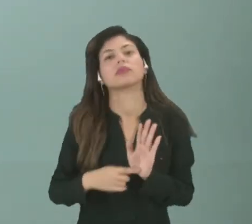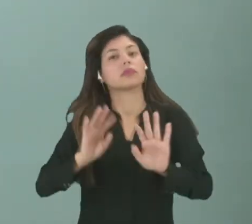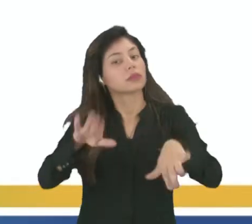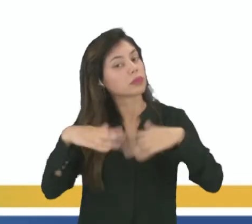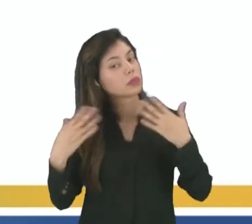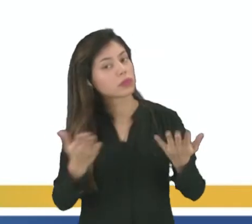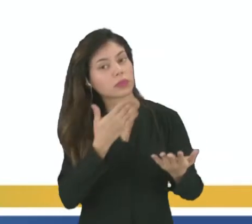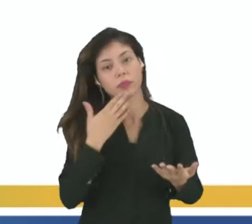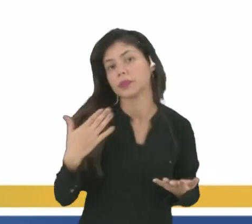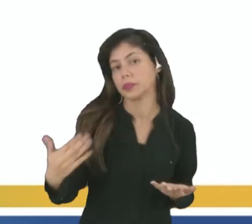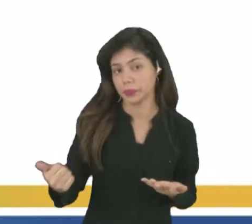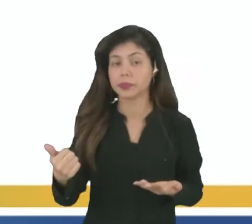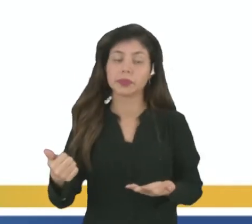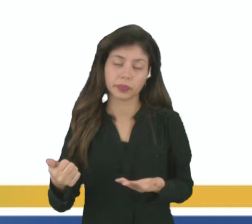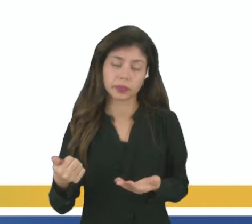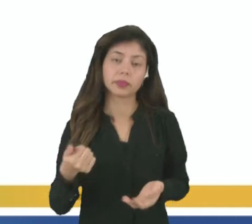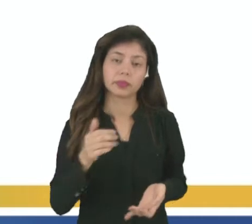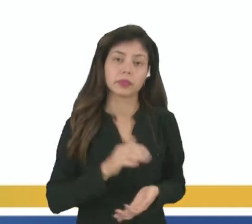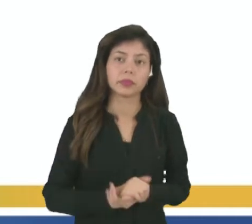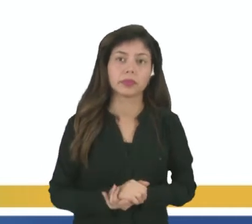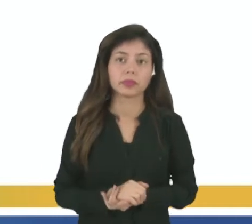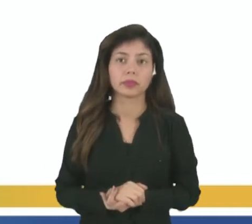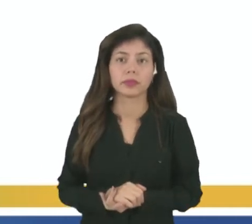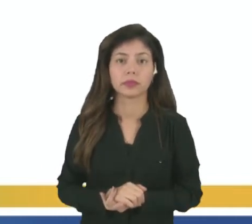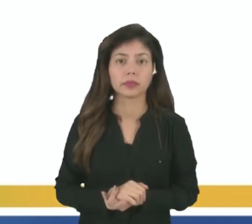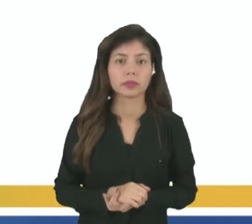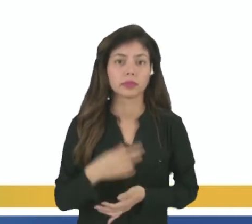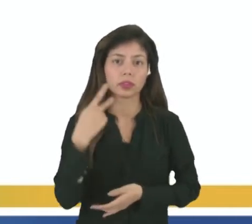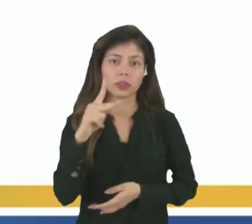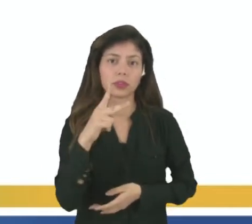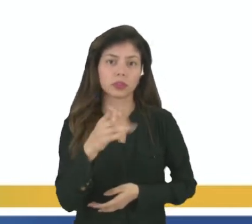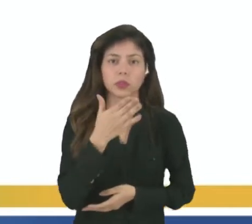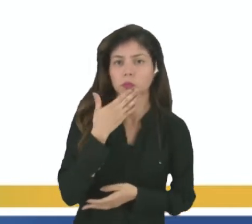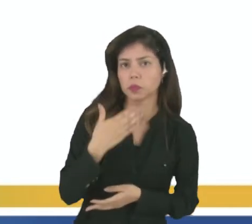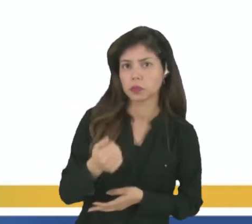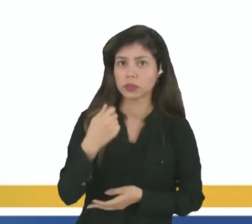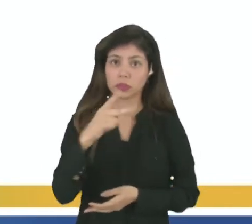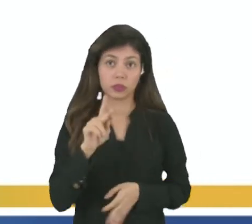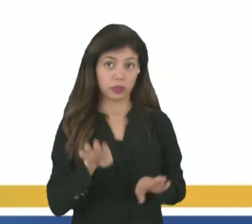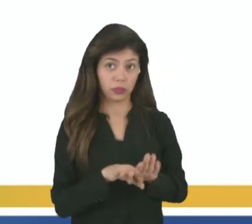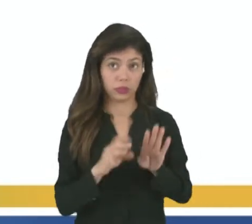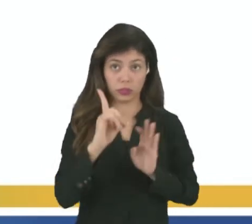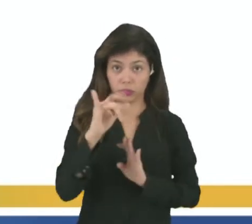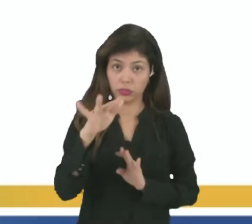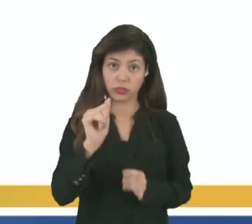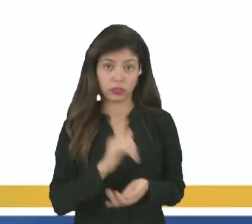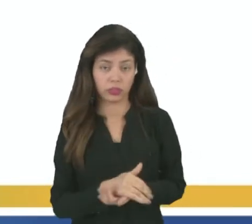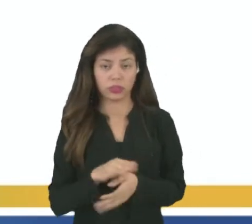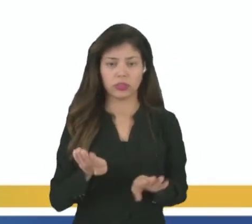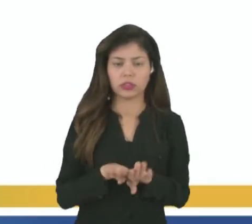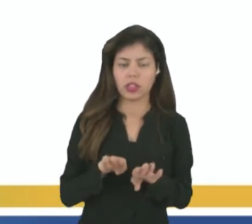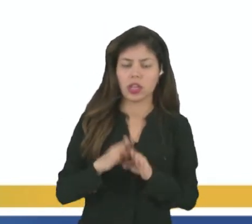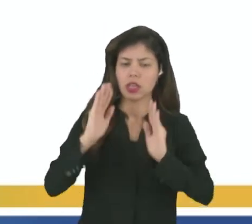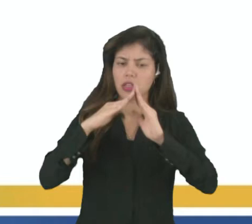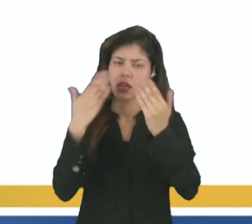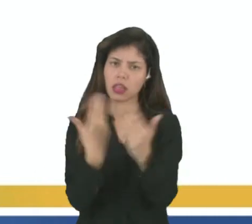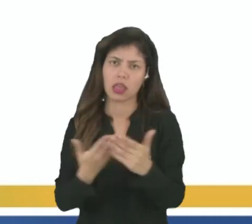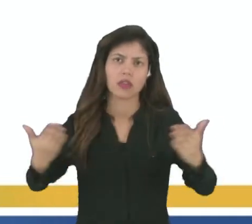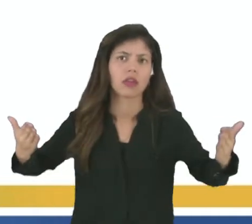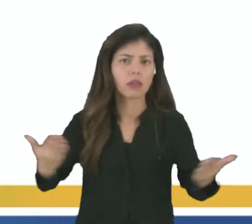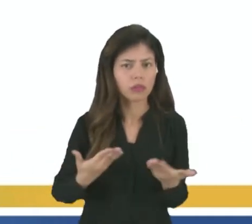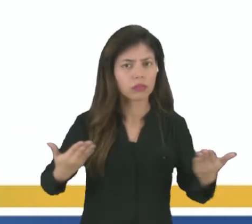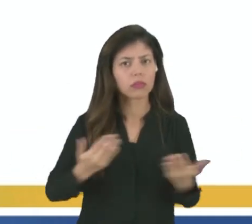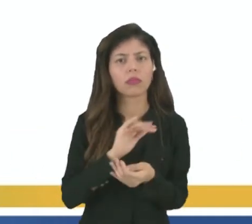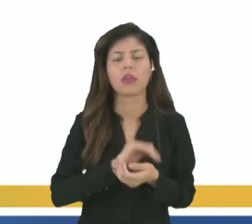qual é o melhor, assim, para a sua faixa etária, para o nível de escolaridade que você tem nesse